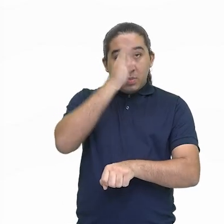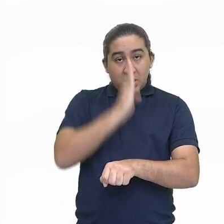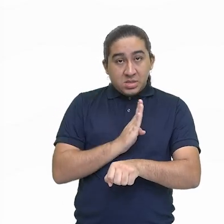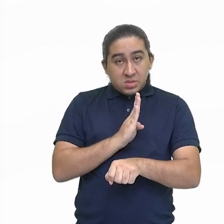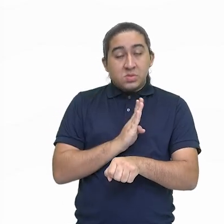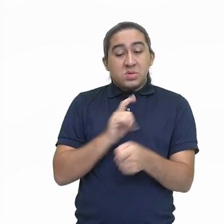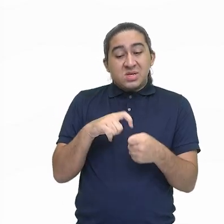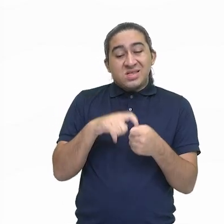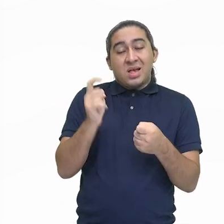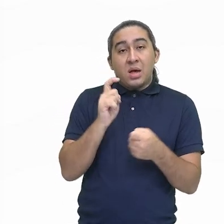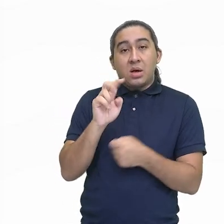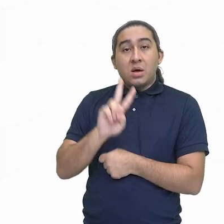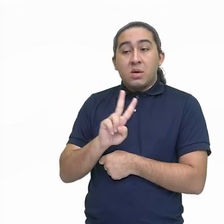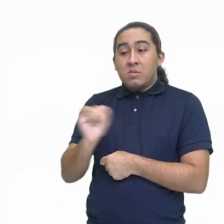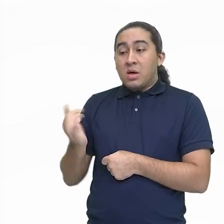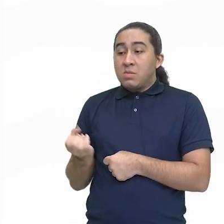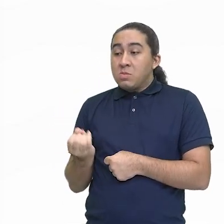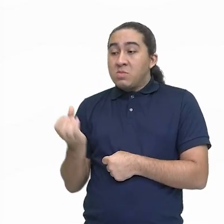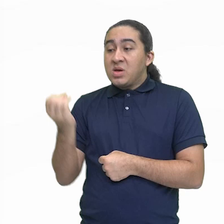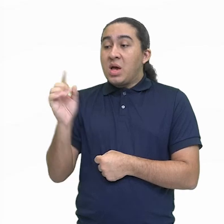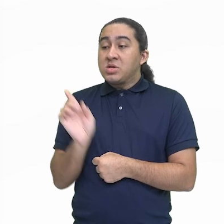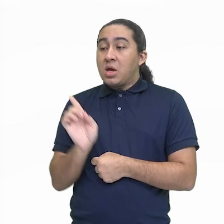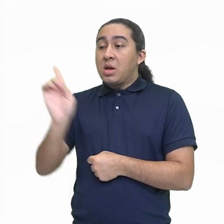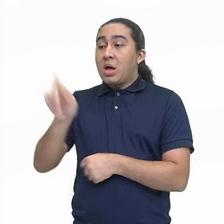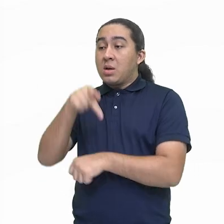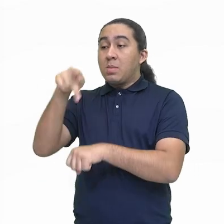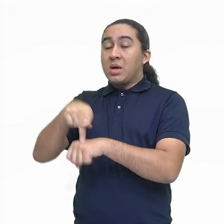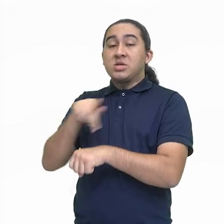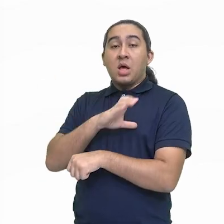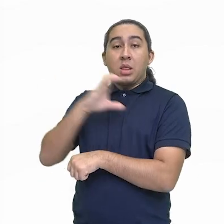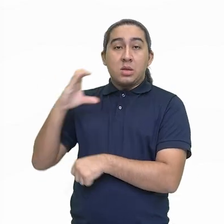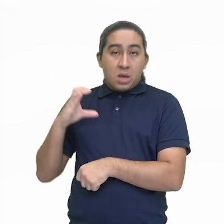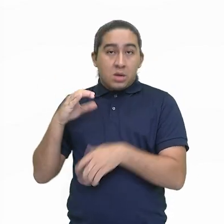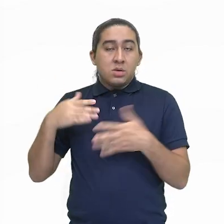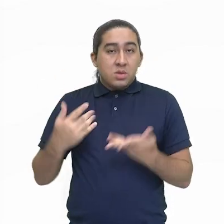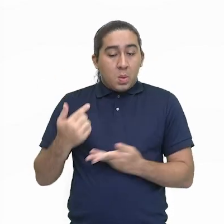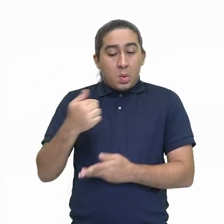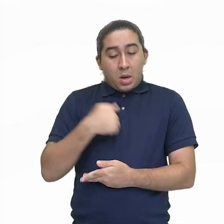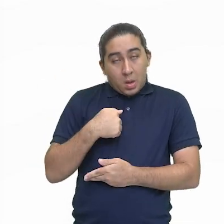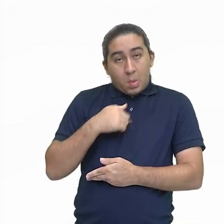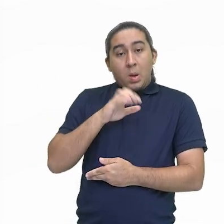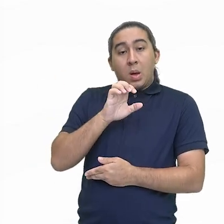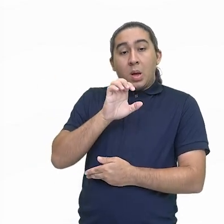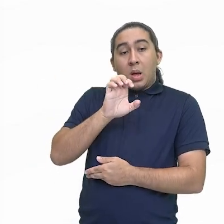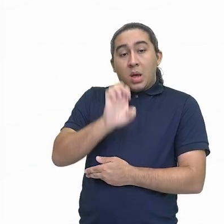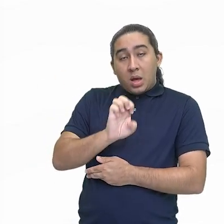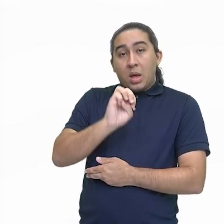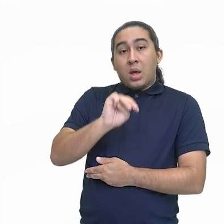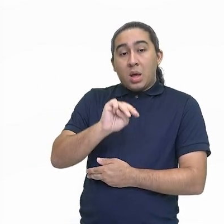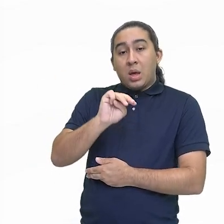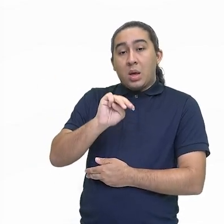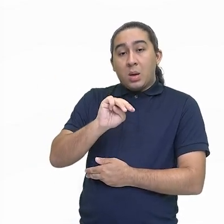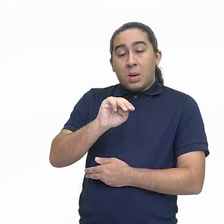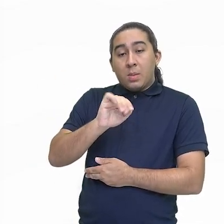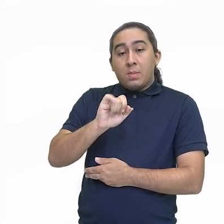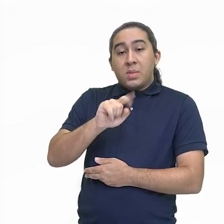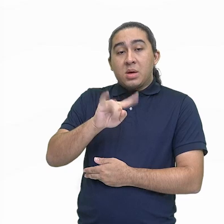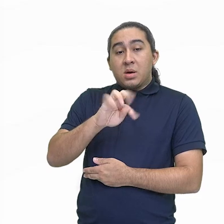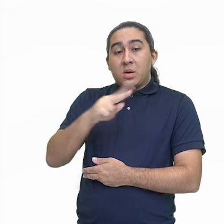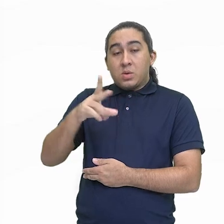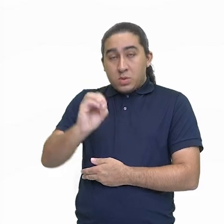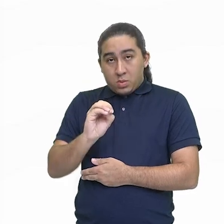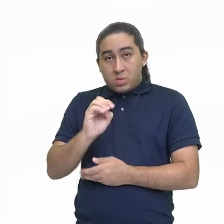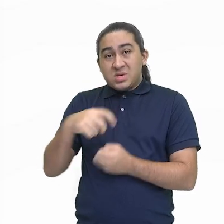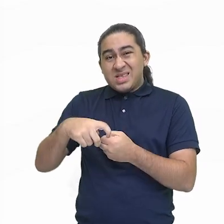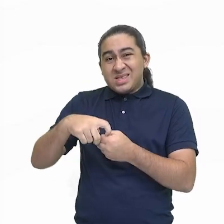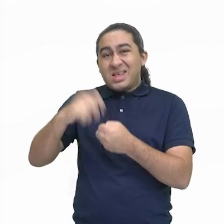morar lá no Canadá, então eu estou emigrando do Brasil, certo? Então, é a saída. E quando eu